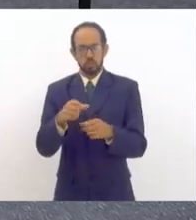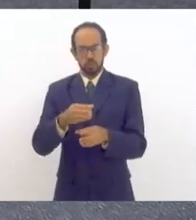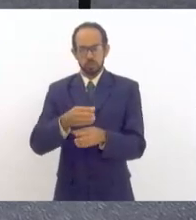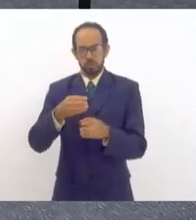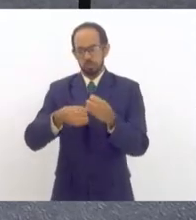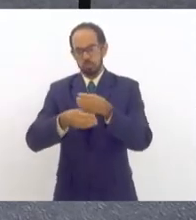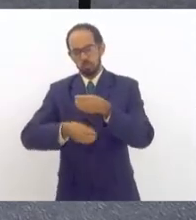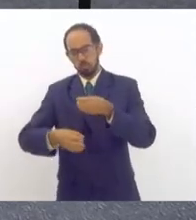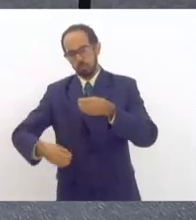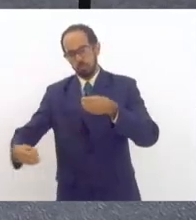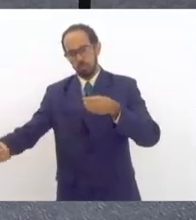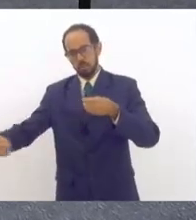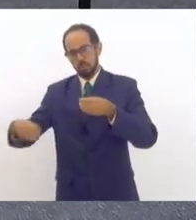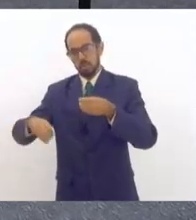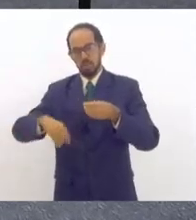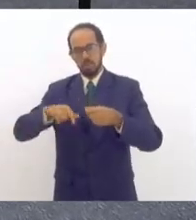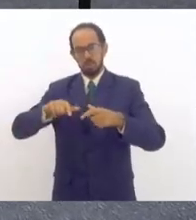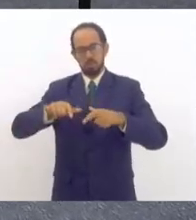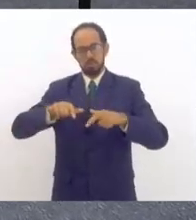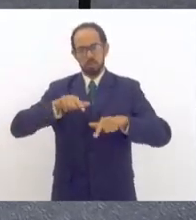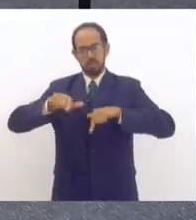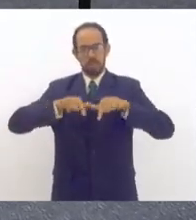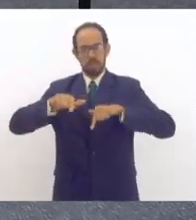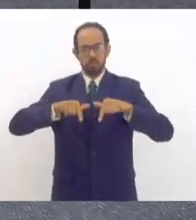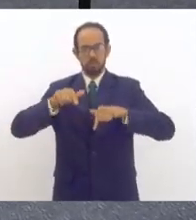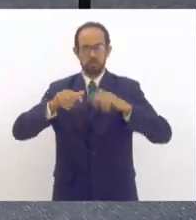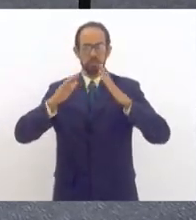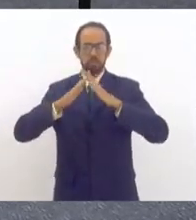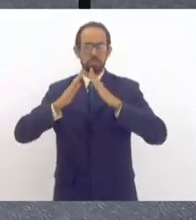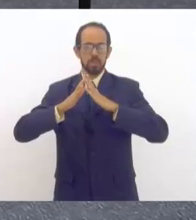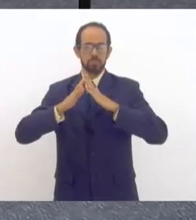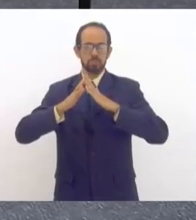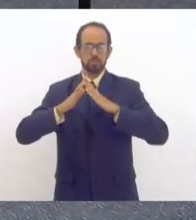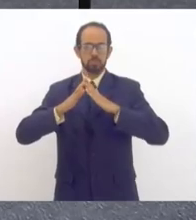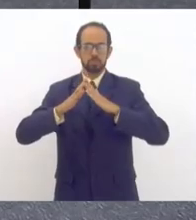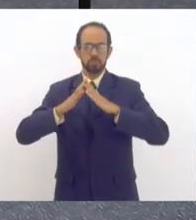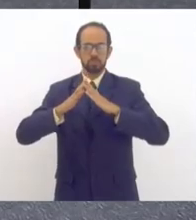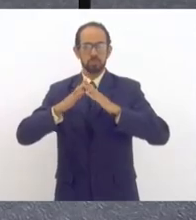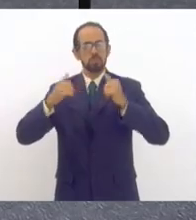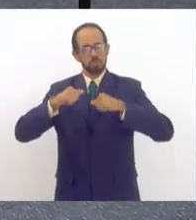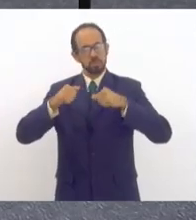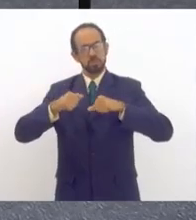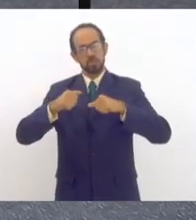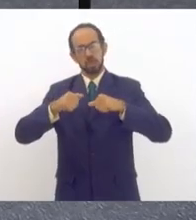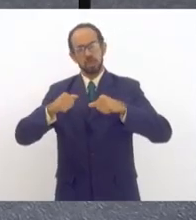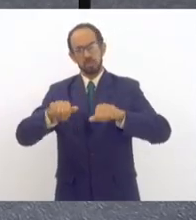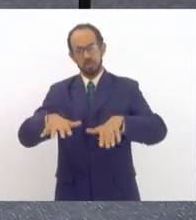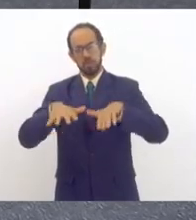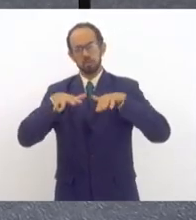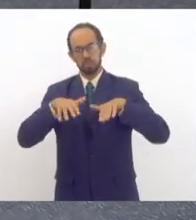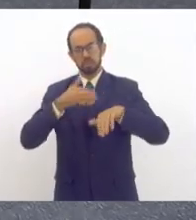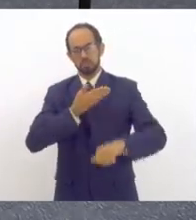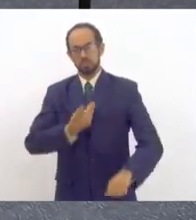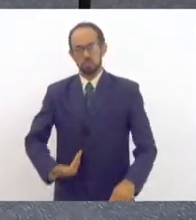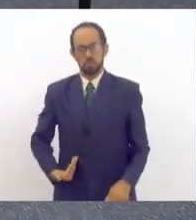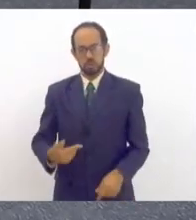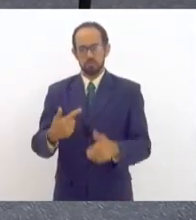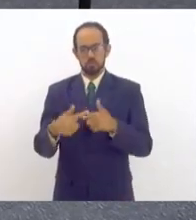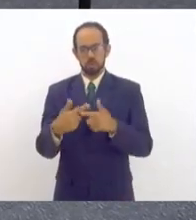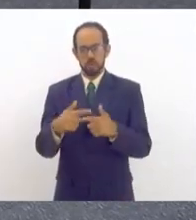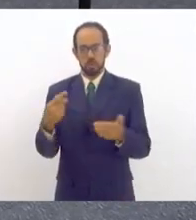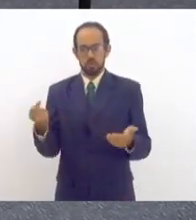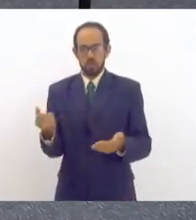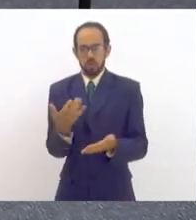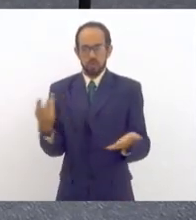doméstico tem um fluxo de Mangaratiba Itaguaí tá tudo só então eu acho que tem que ter uma audiência pública porque quando teve né A questão da